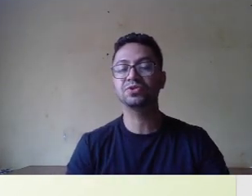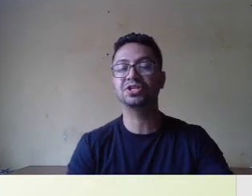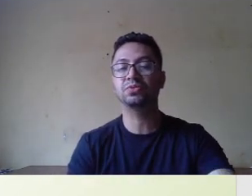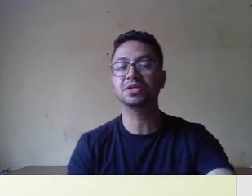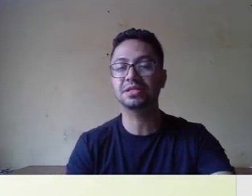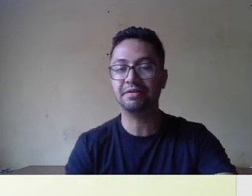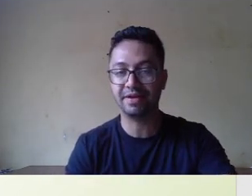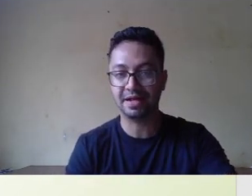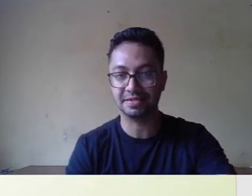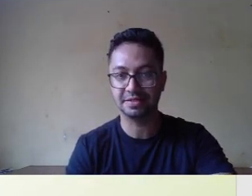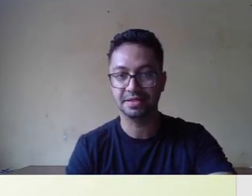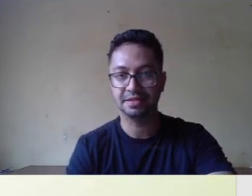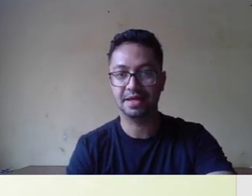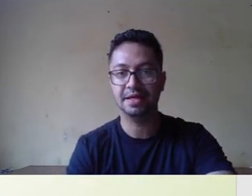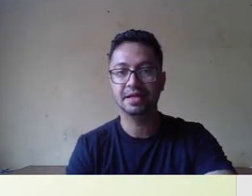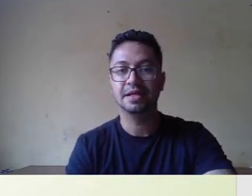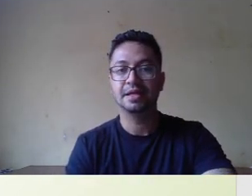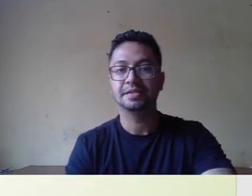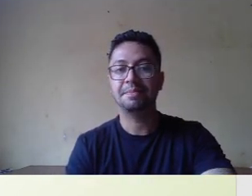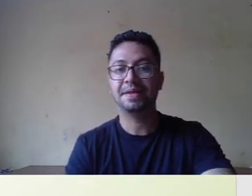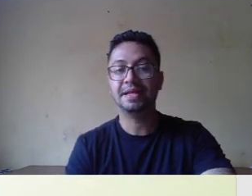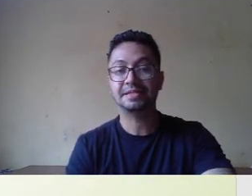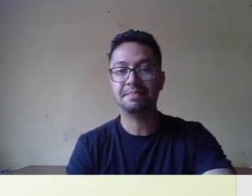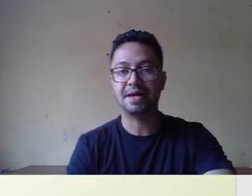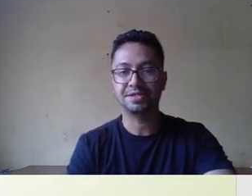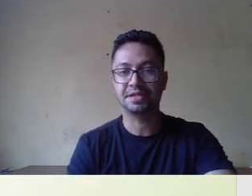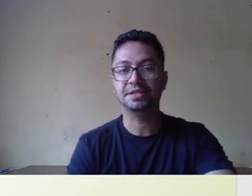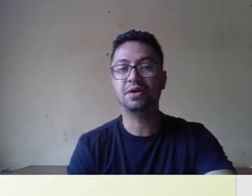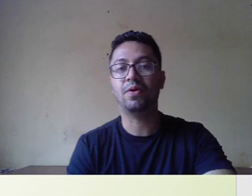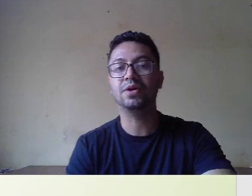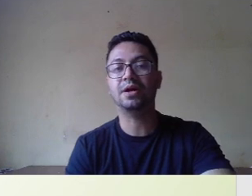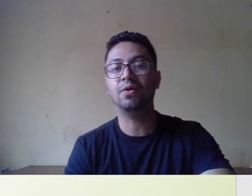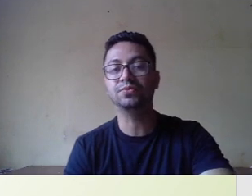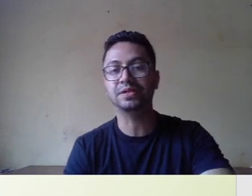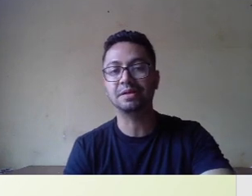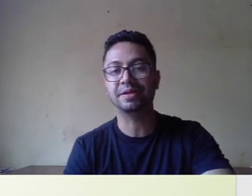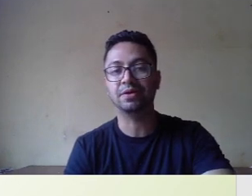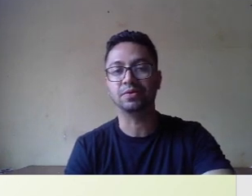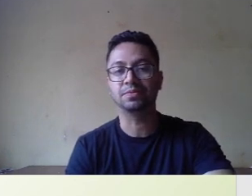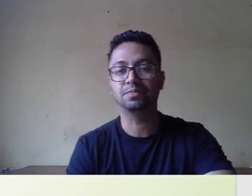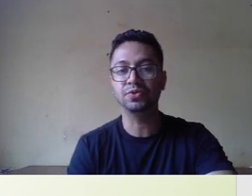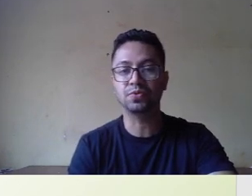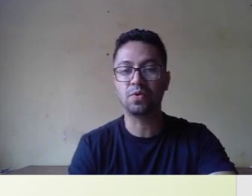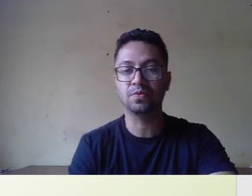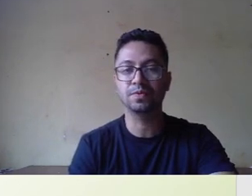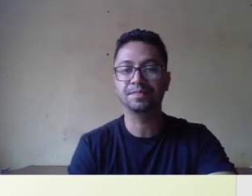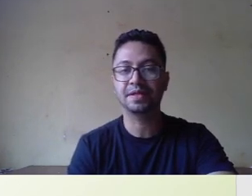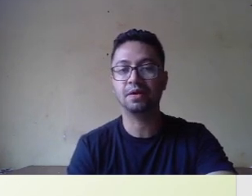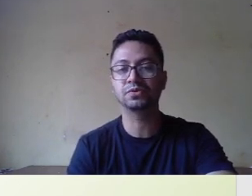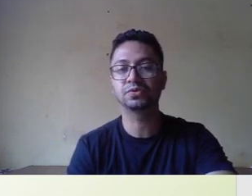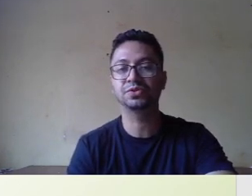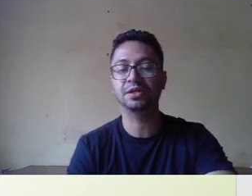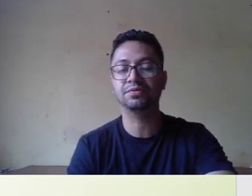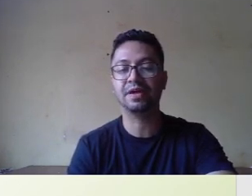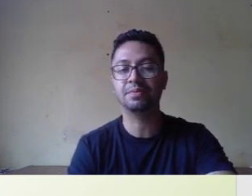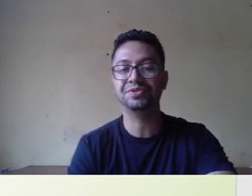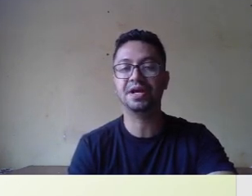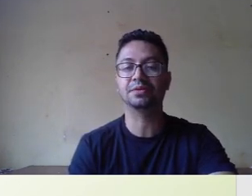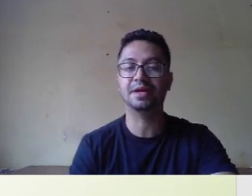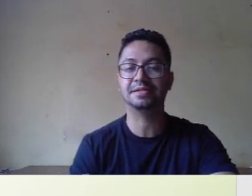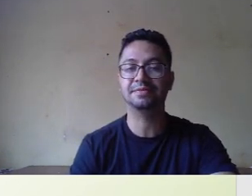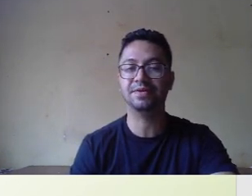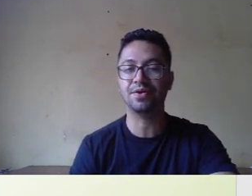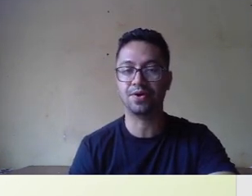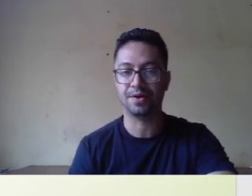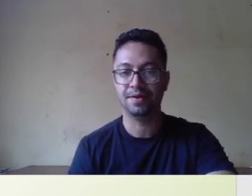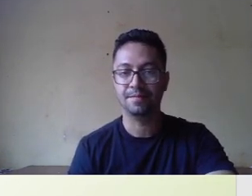relocar os constituintes da frase, né? Sem perder a semântica. Então, olha outro exemplo aqui, muito comum, que é o sujeito, verbo,